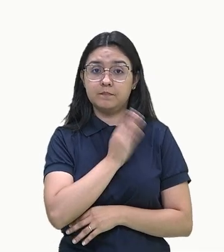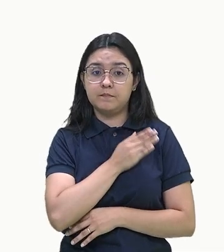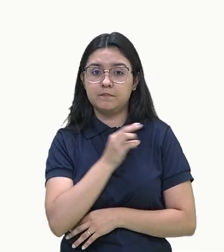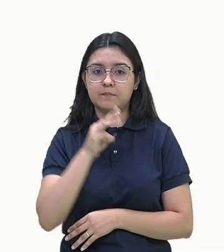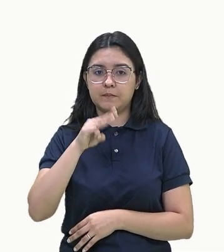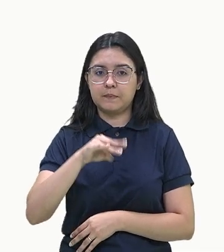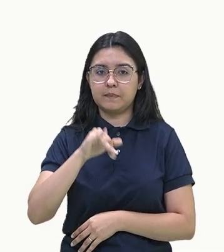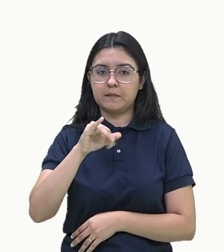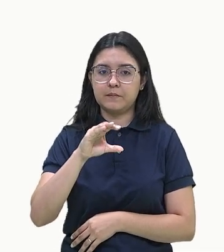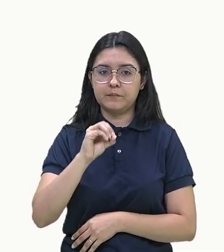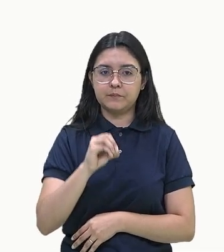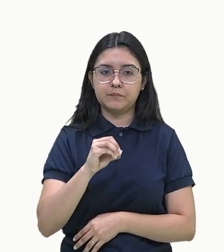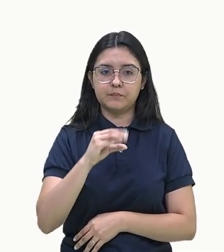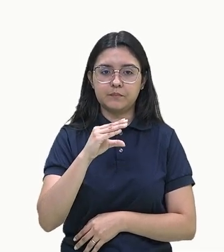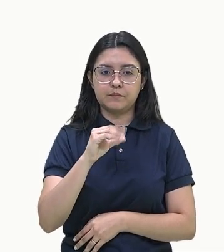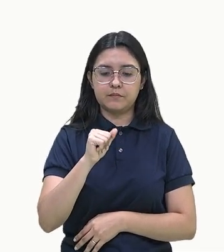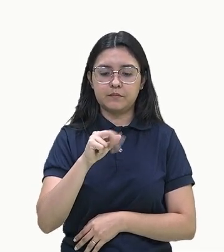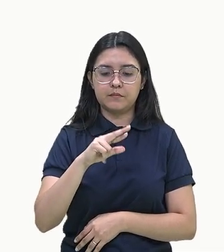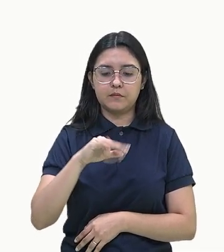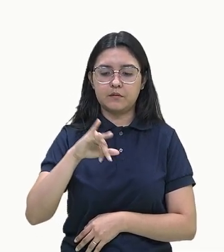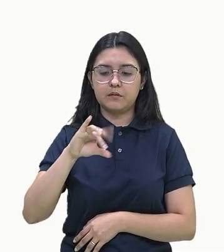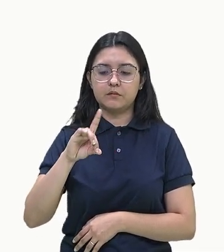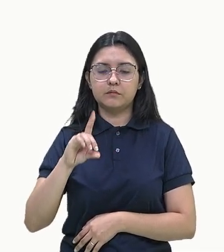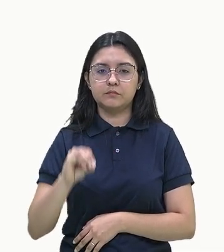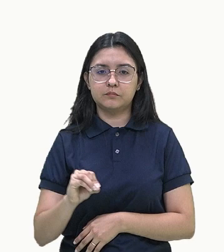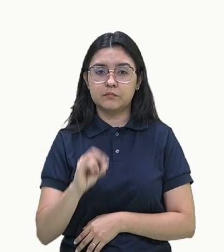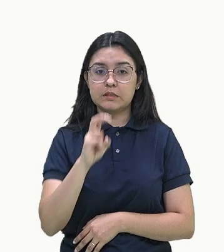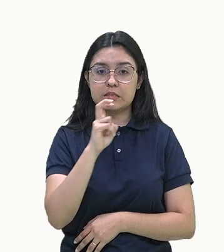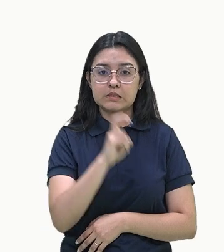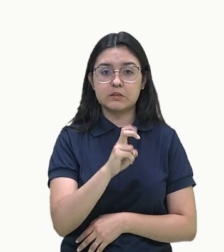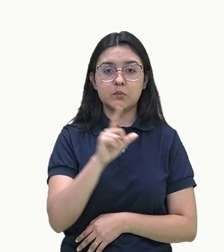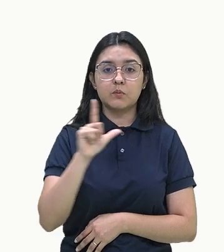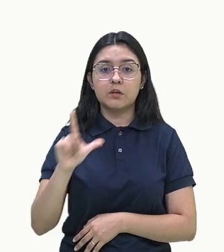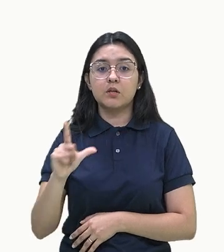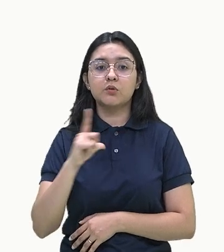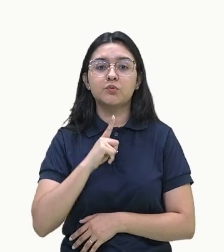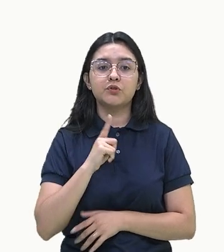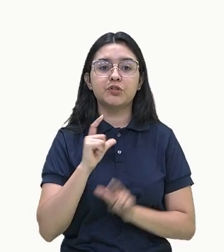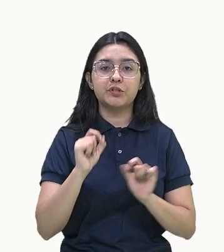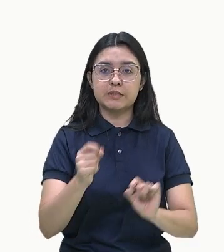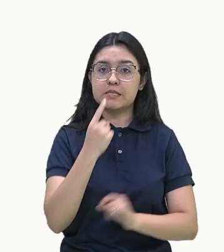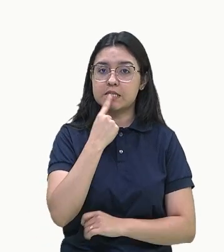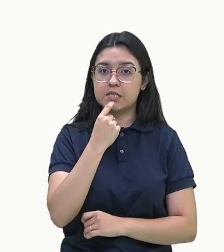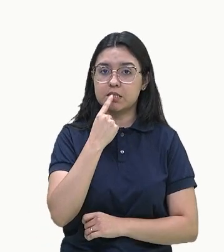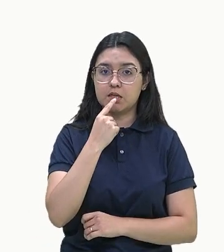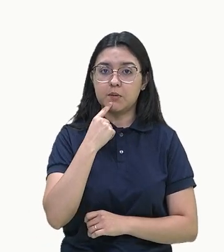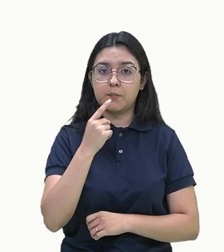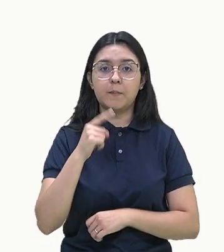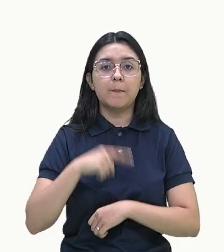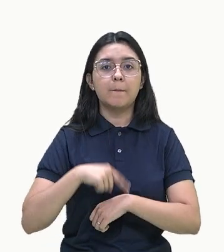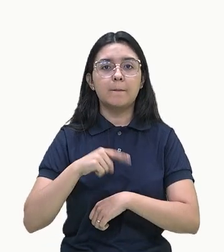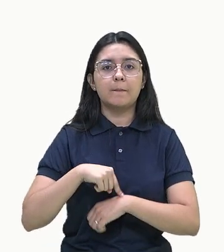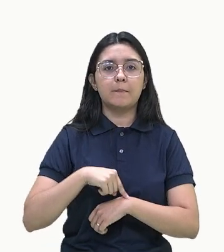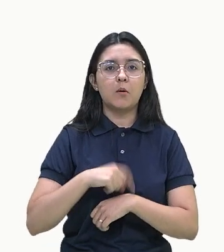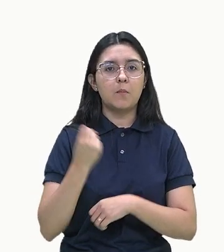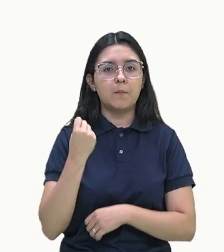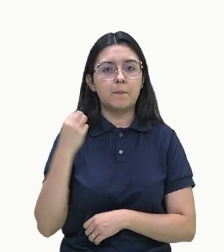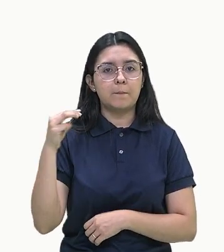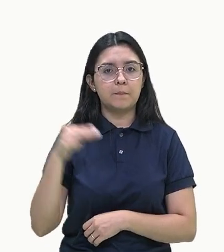ele bombeia aproximadamente 5 litros de sangue por minuto, garantindo